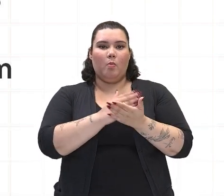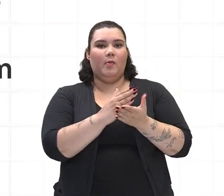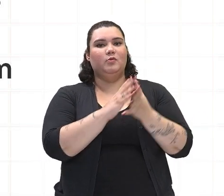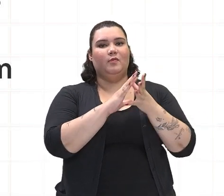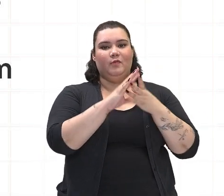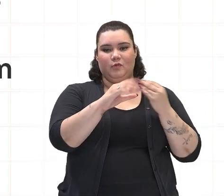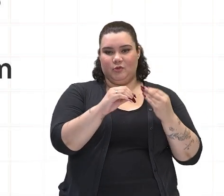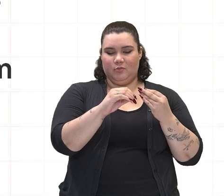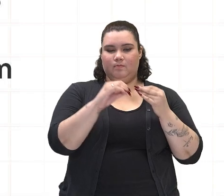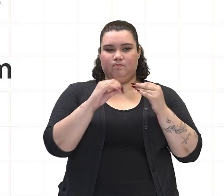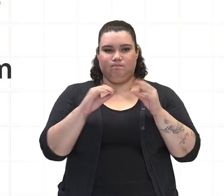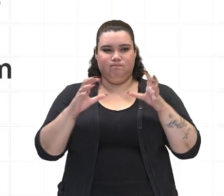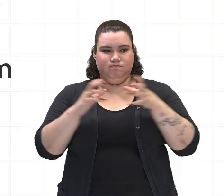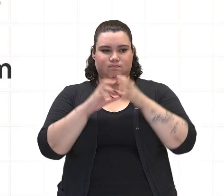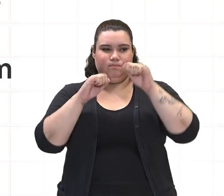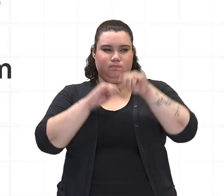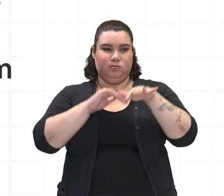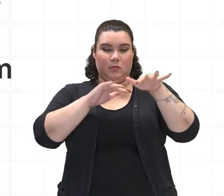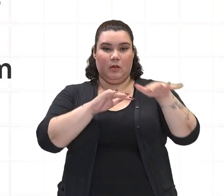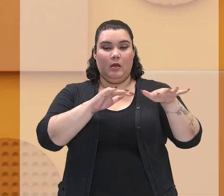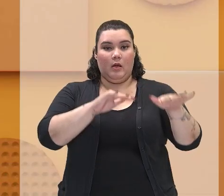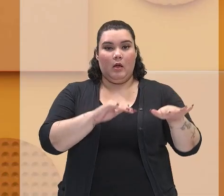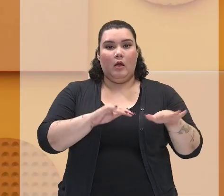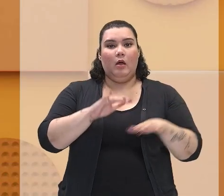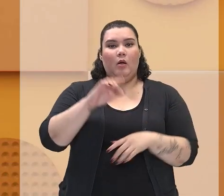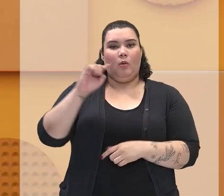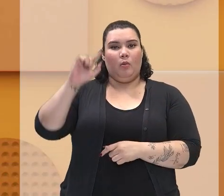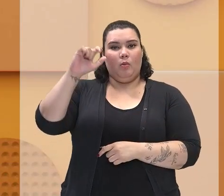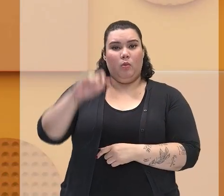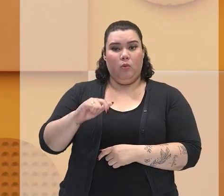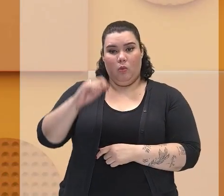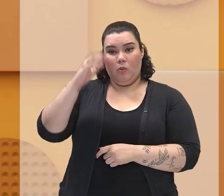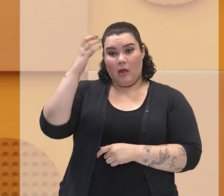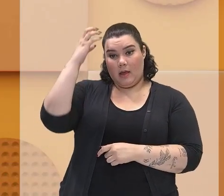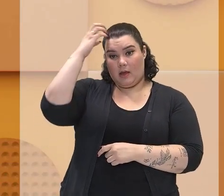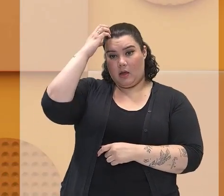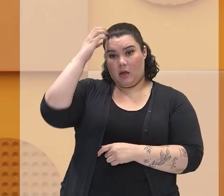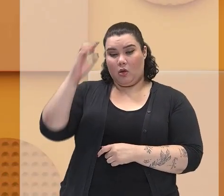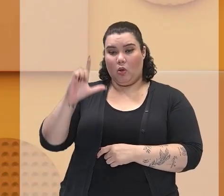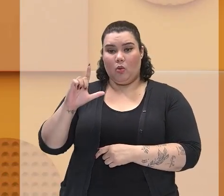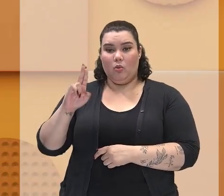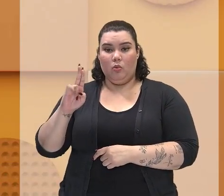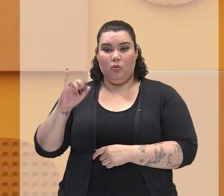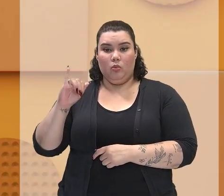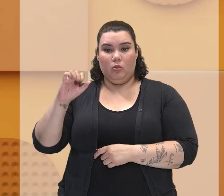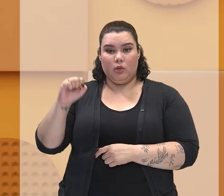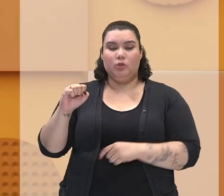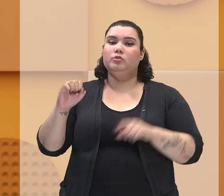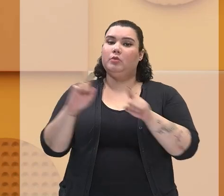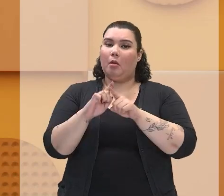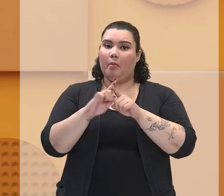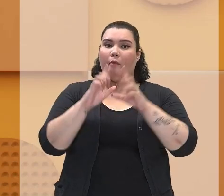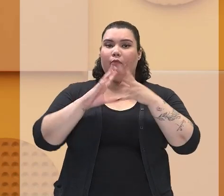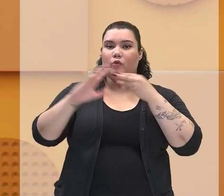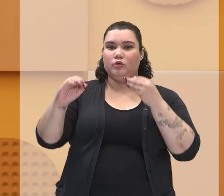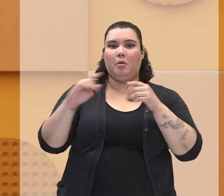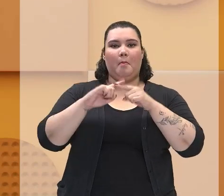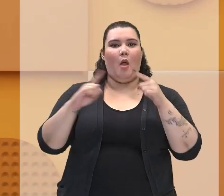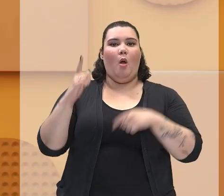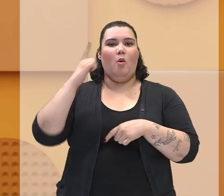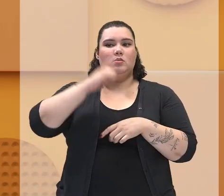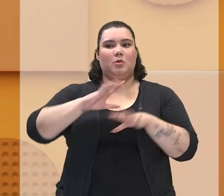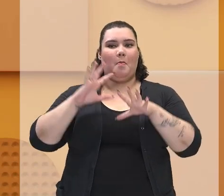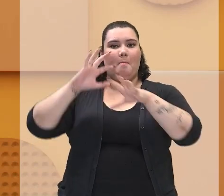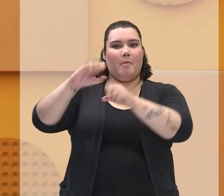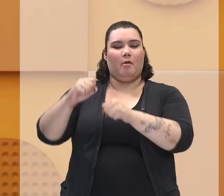XVI tentou fugir para a Bélgica, mas antes de chegar na fronteira ali pertinho, foi reconhecido, aprisionado e trazido de volta para